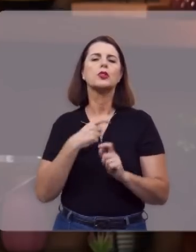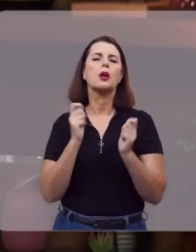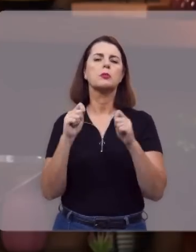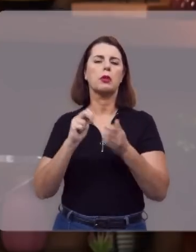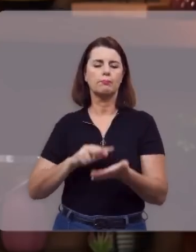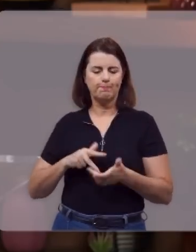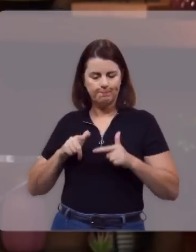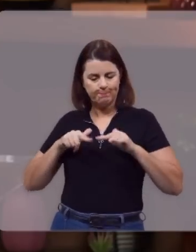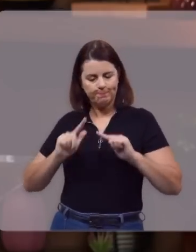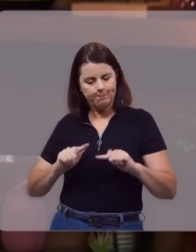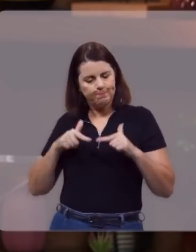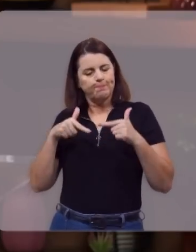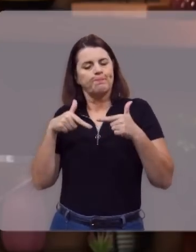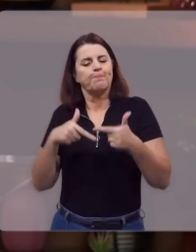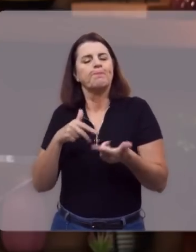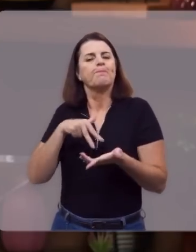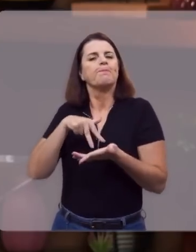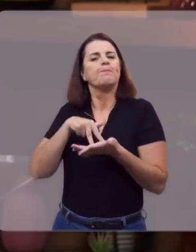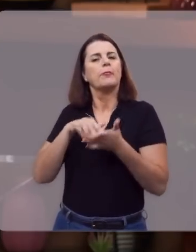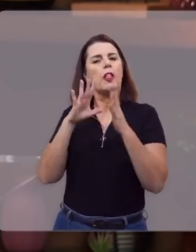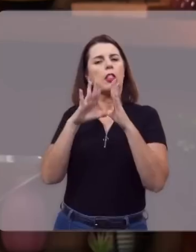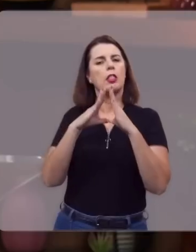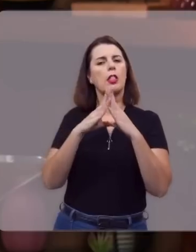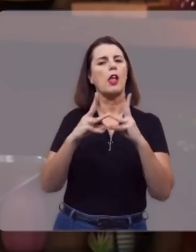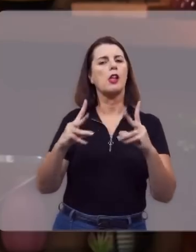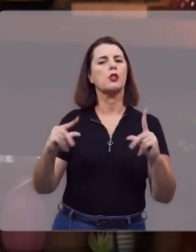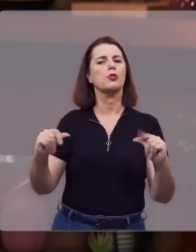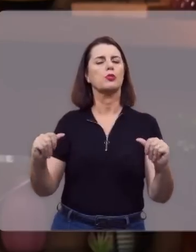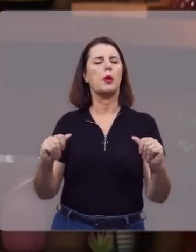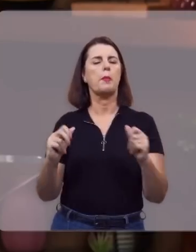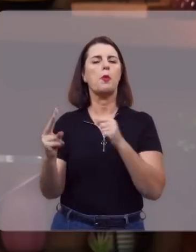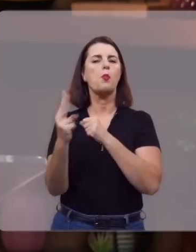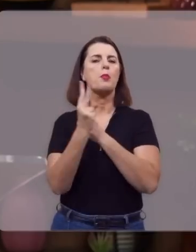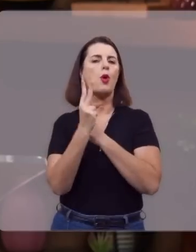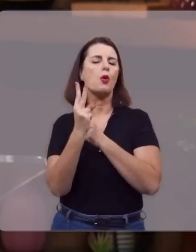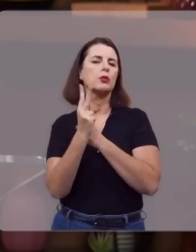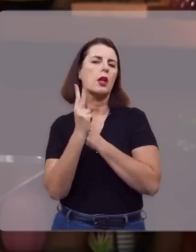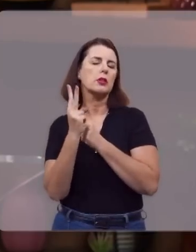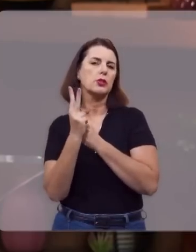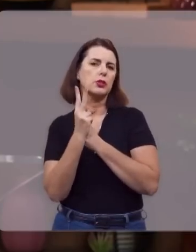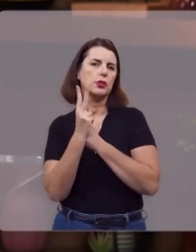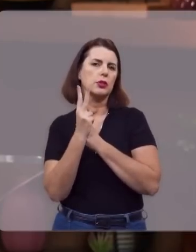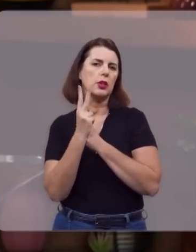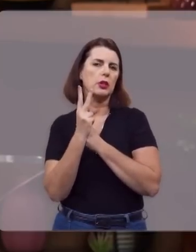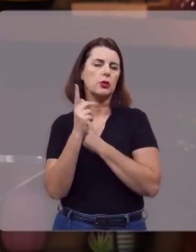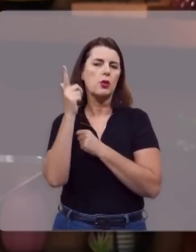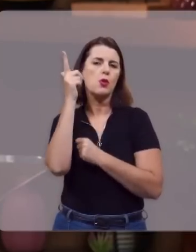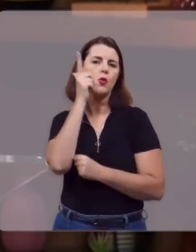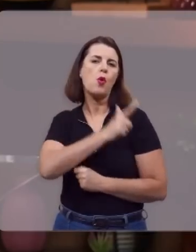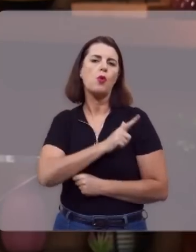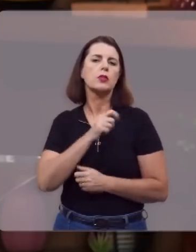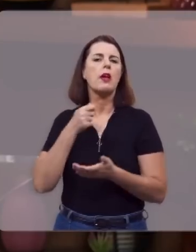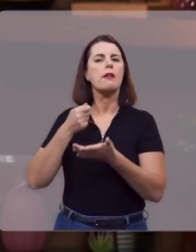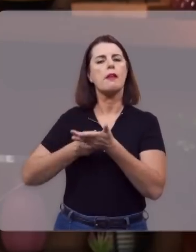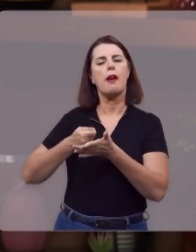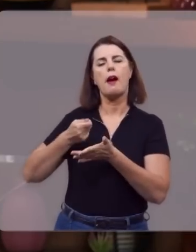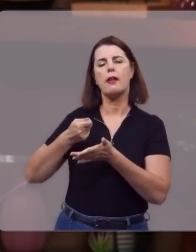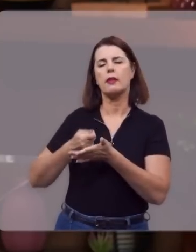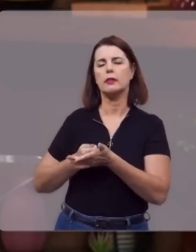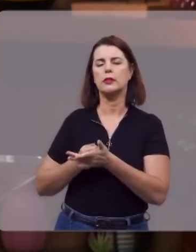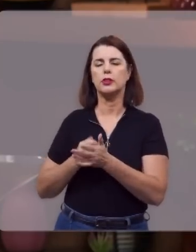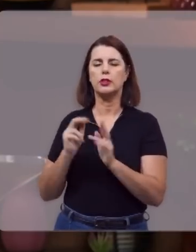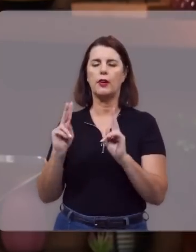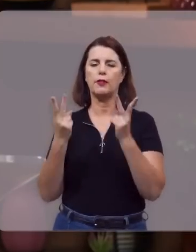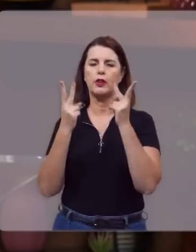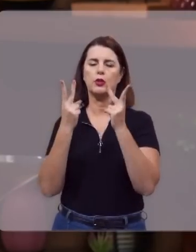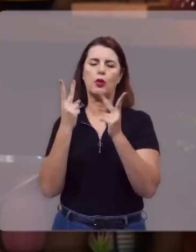possamos resistir e apagar esses dardos e ficarmos protegidos para termos a nossa garantia de